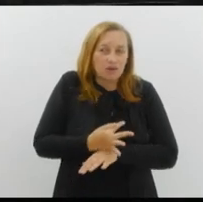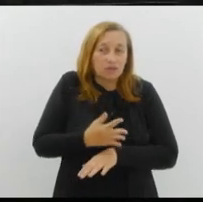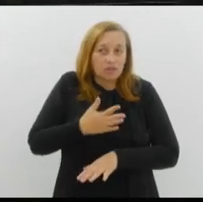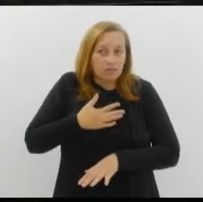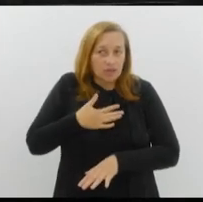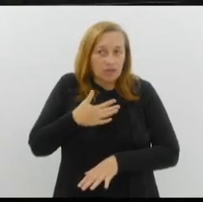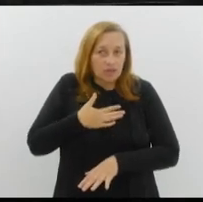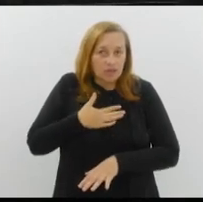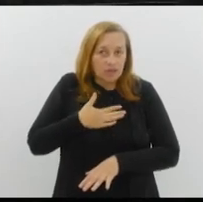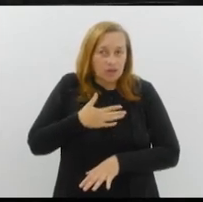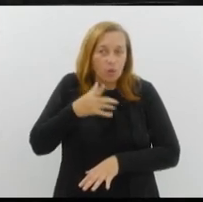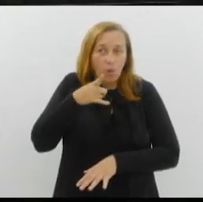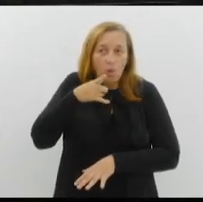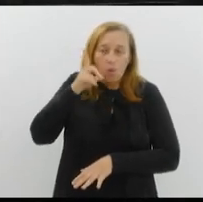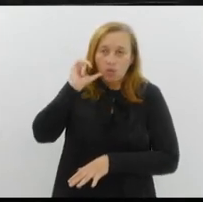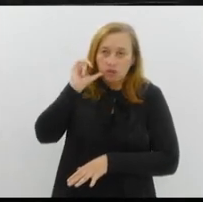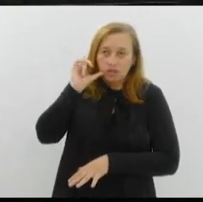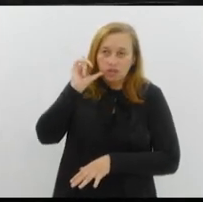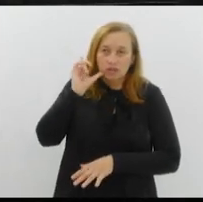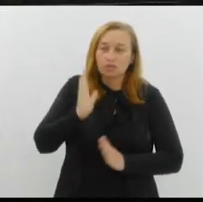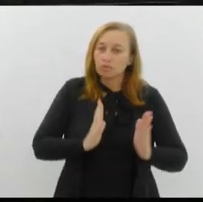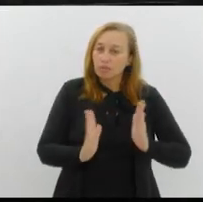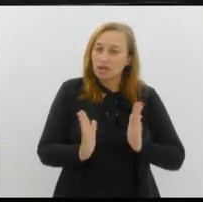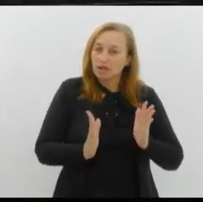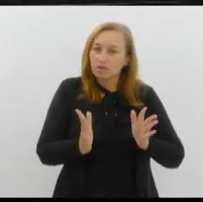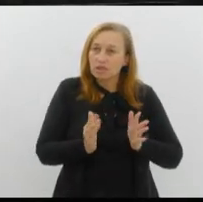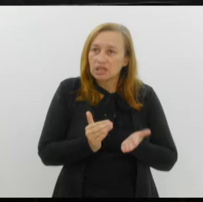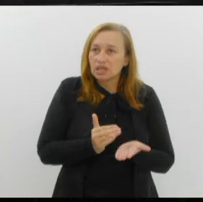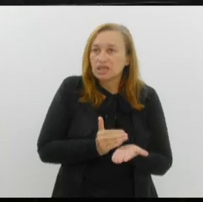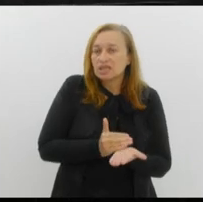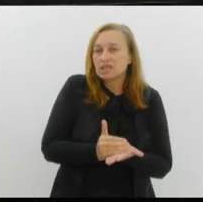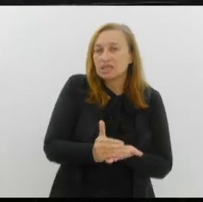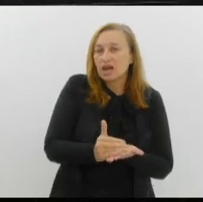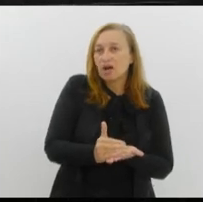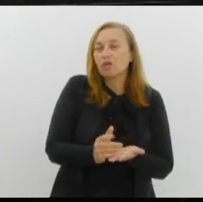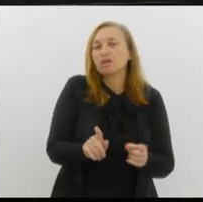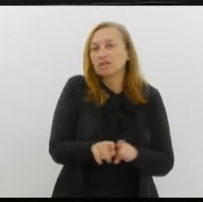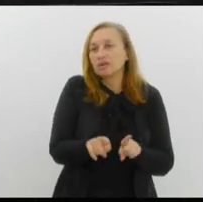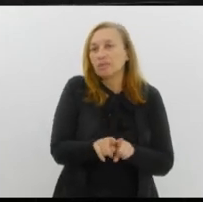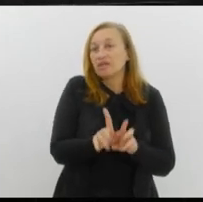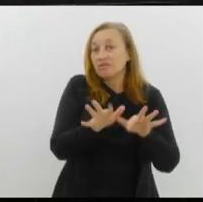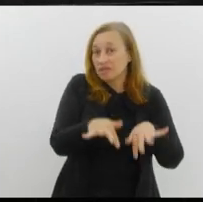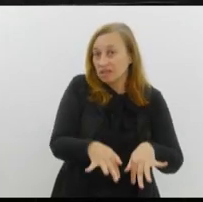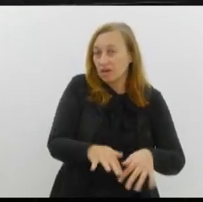expediente inicial, quer seja no expediente final,